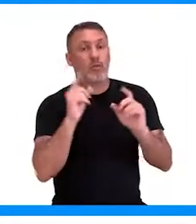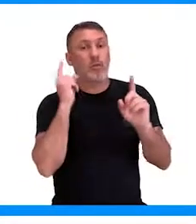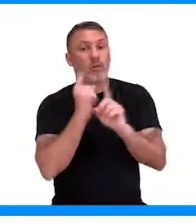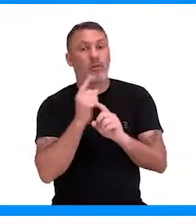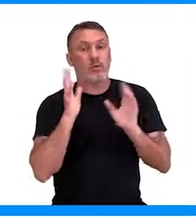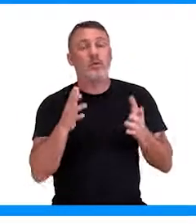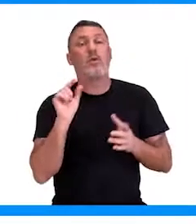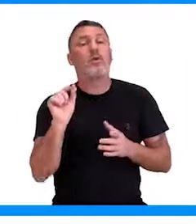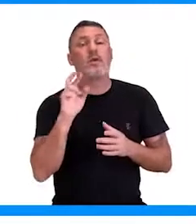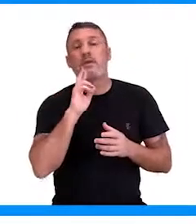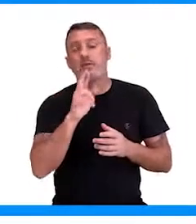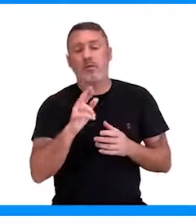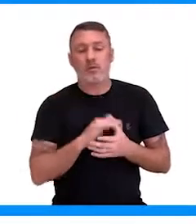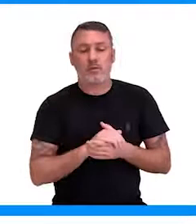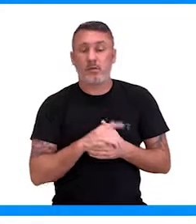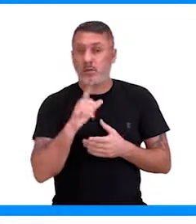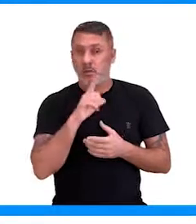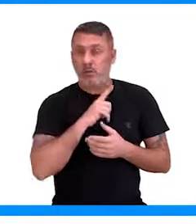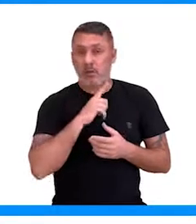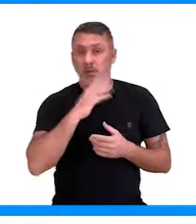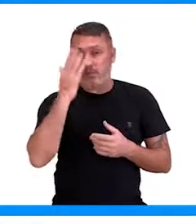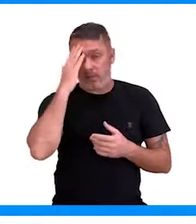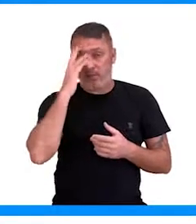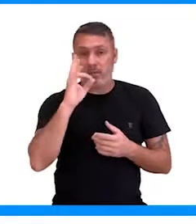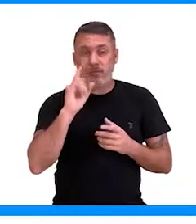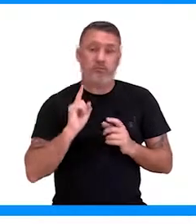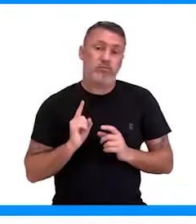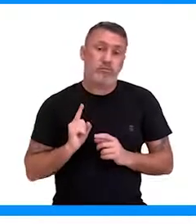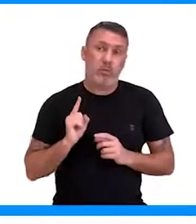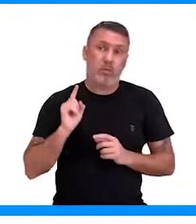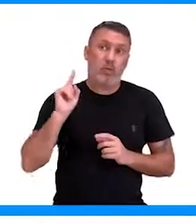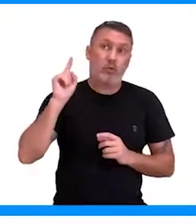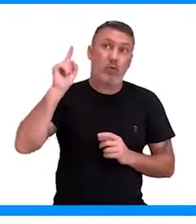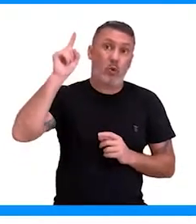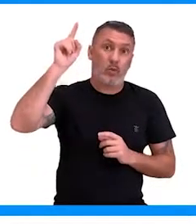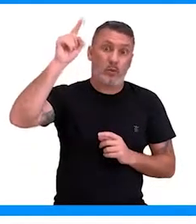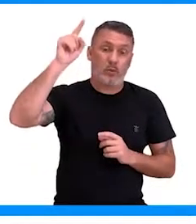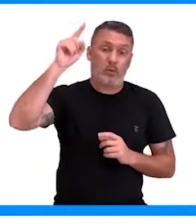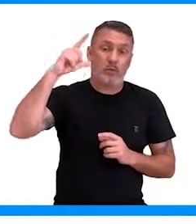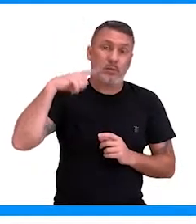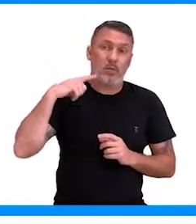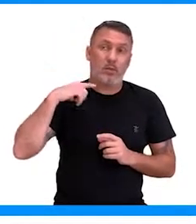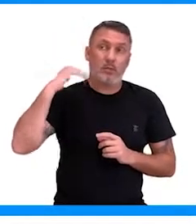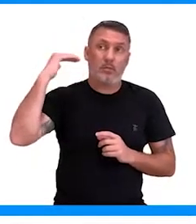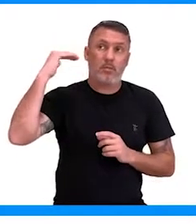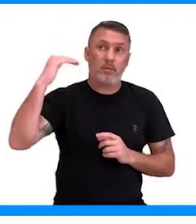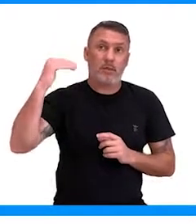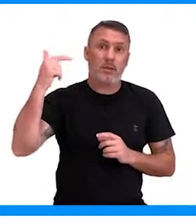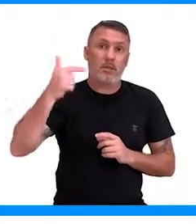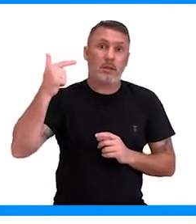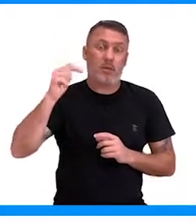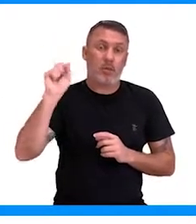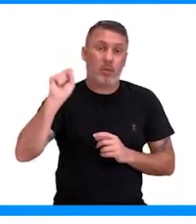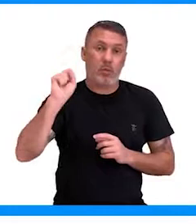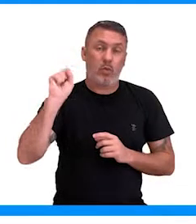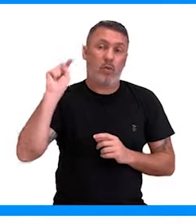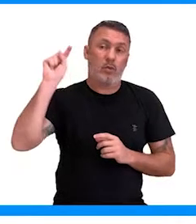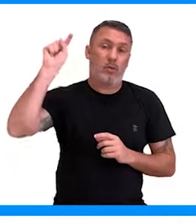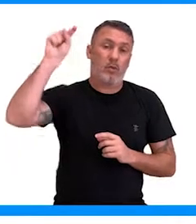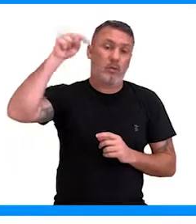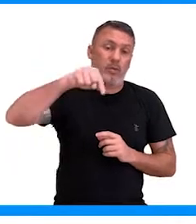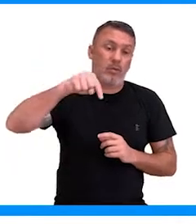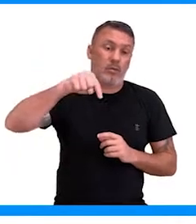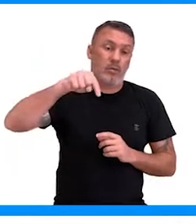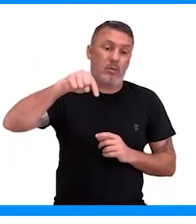Então, nós encontramos o seguinte, que quando ele estiver subindo vai estar no segundo 8, quando ele